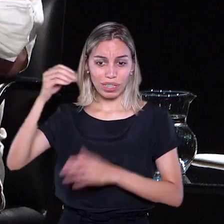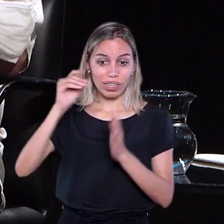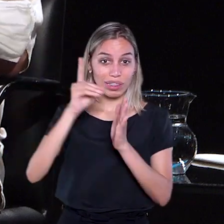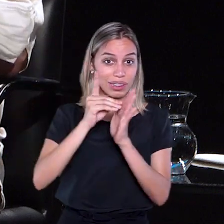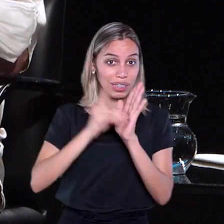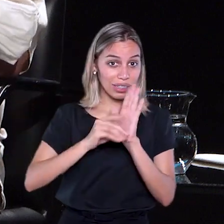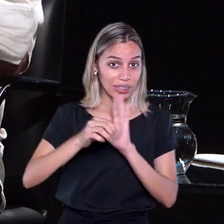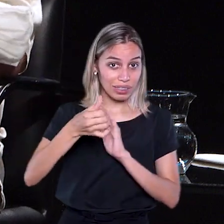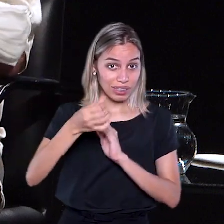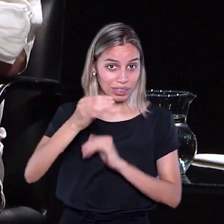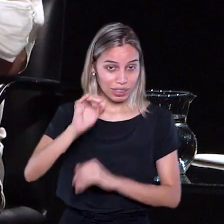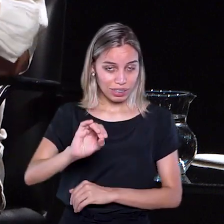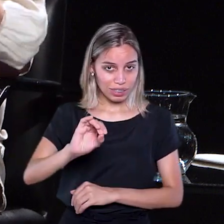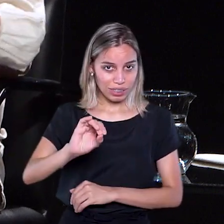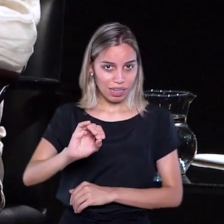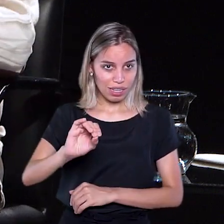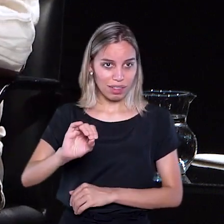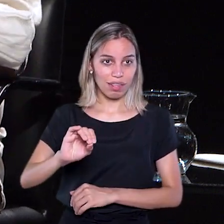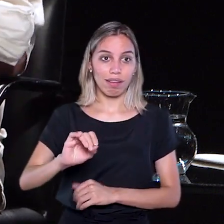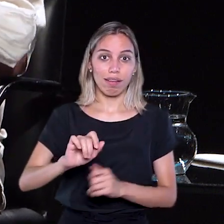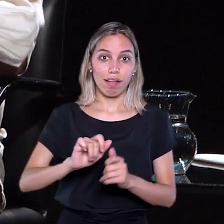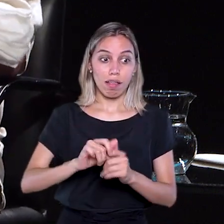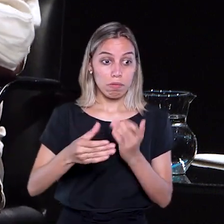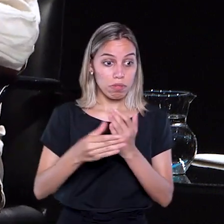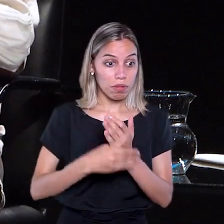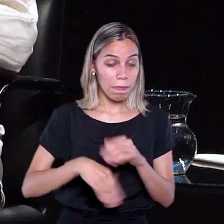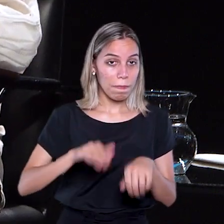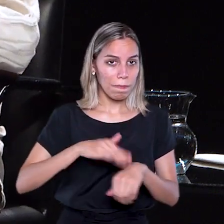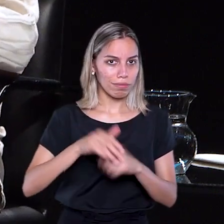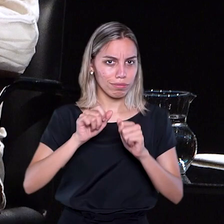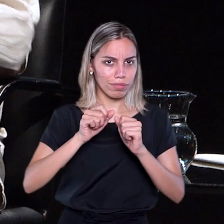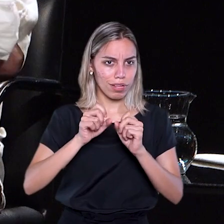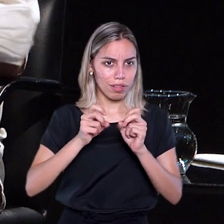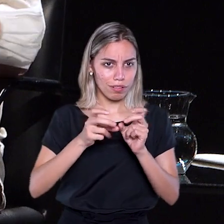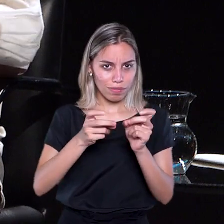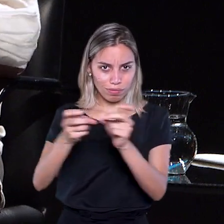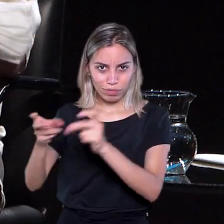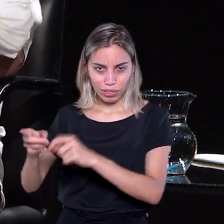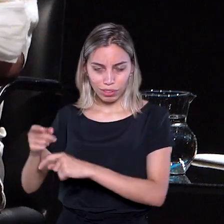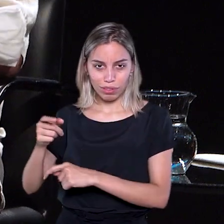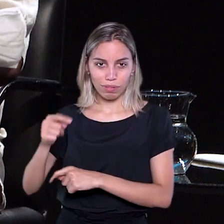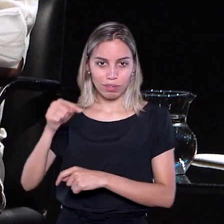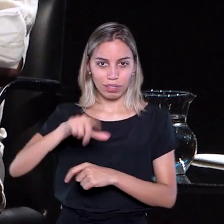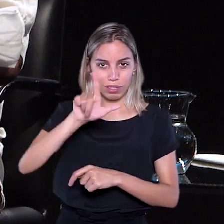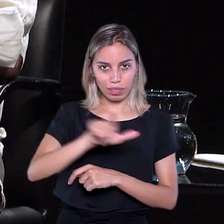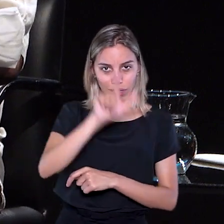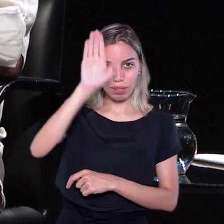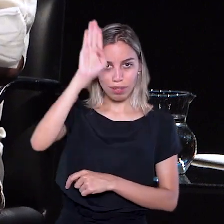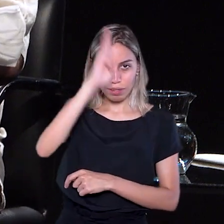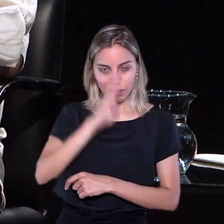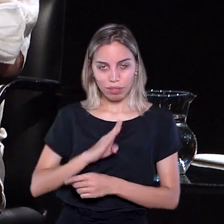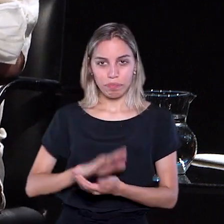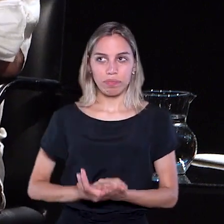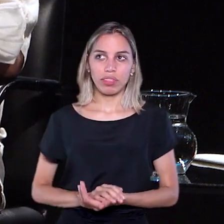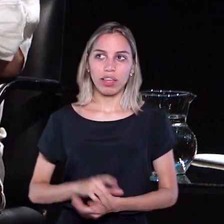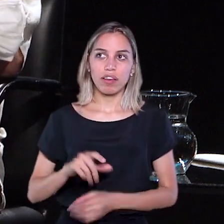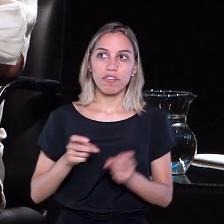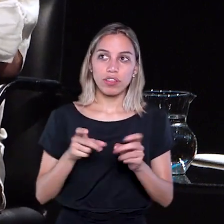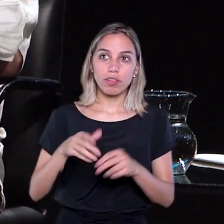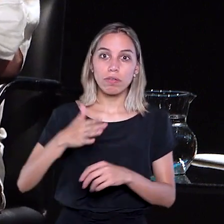seguramente o maior best-seller da história da literatura brasileira, isso não se diz, mas é verdade, chegou a